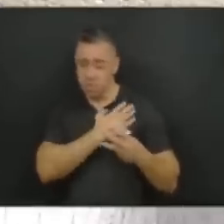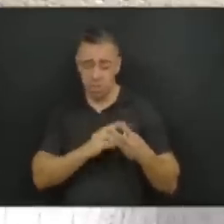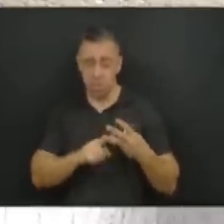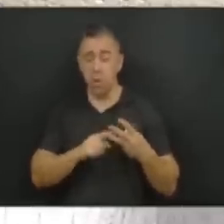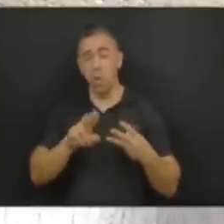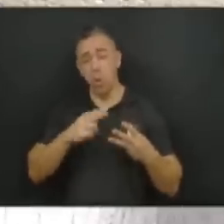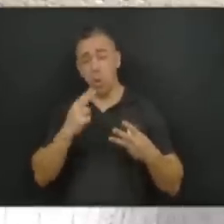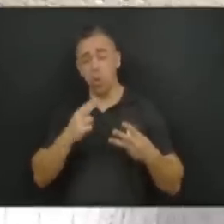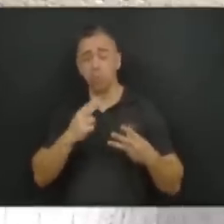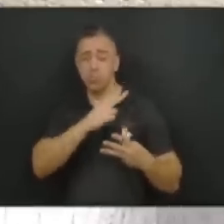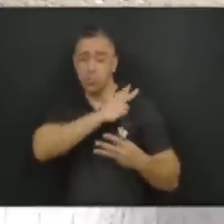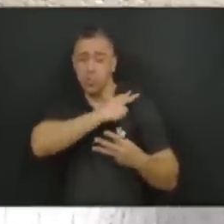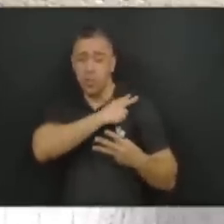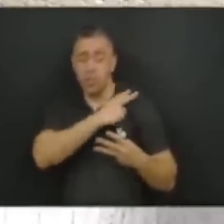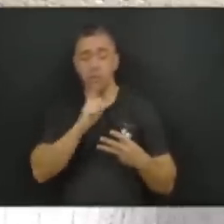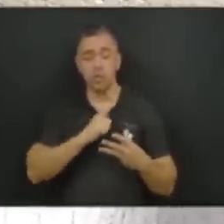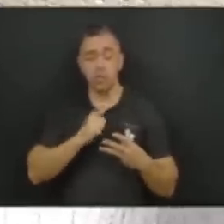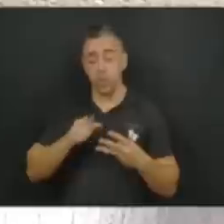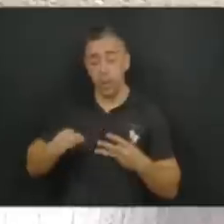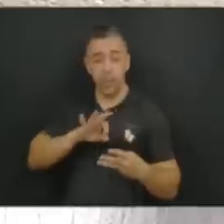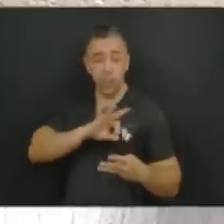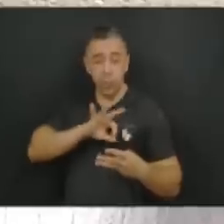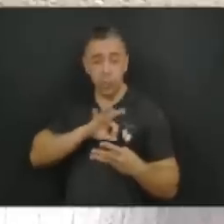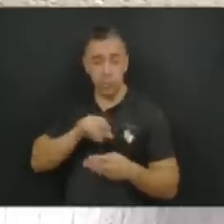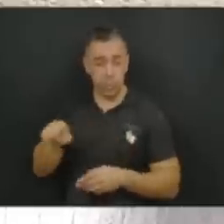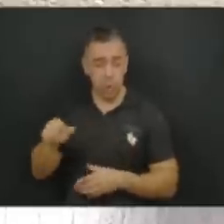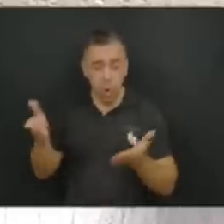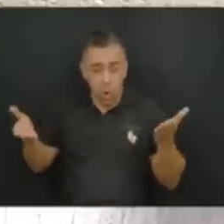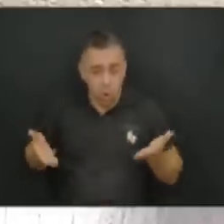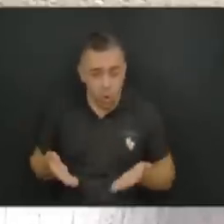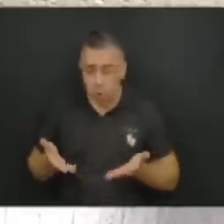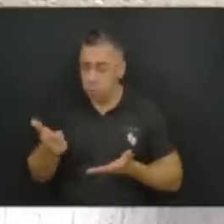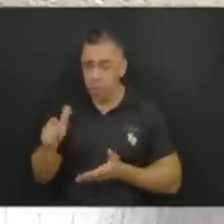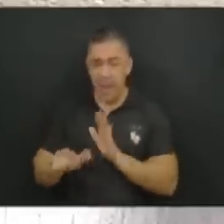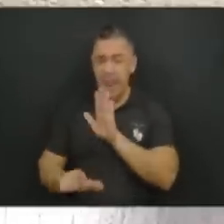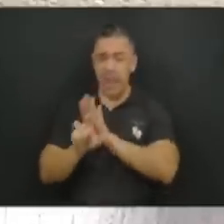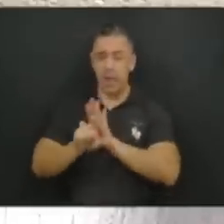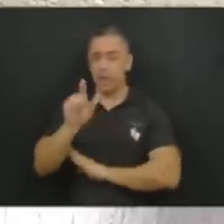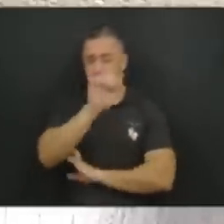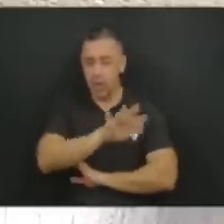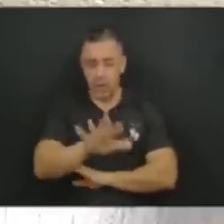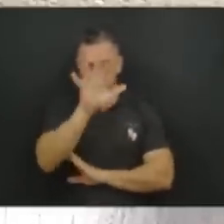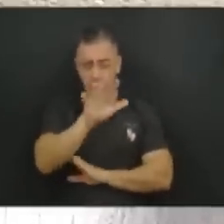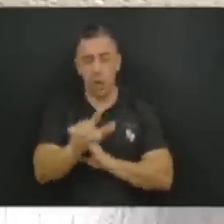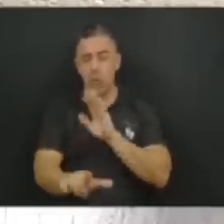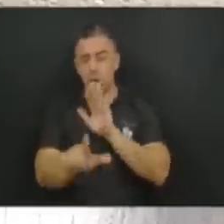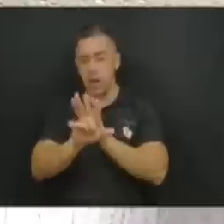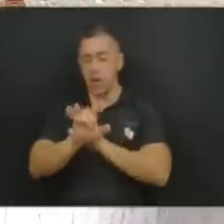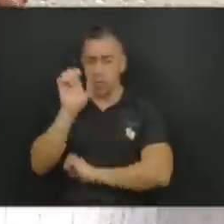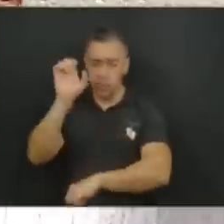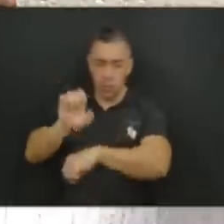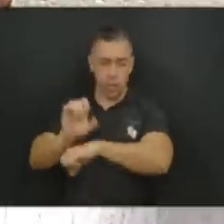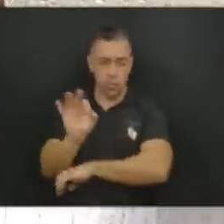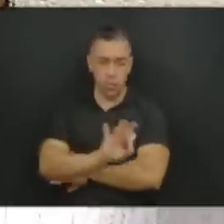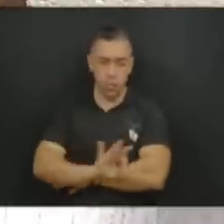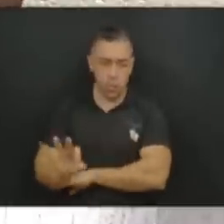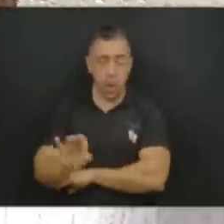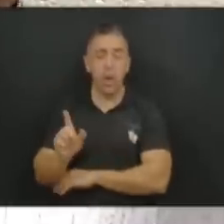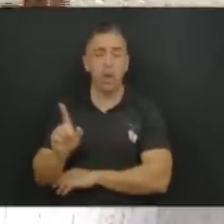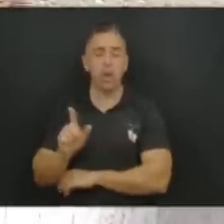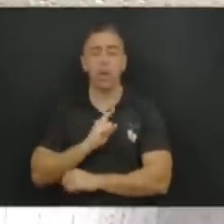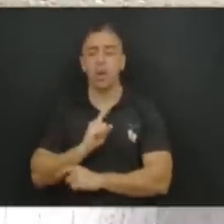o destacamento que tiver polícia hoje não há nenhuma lei federal e nenhum a lei estadual que